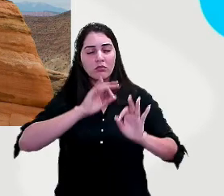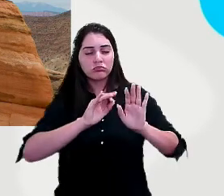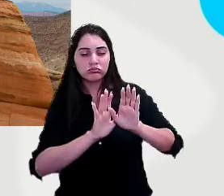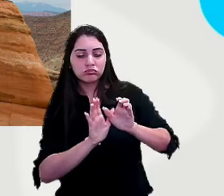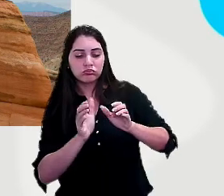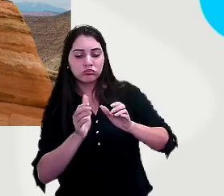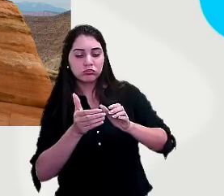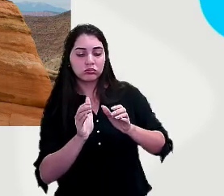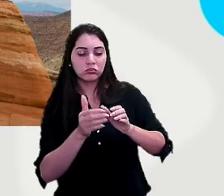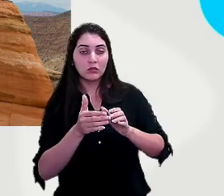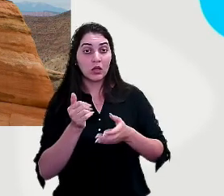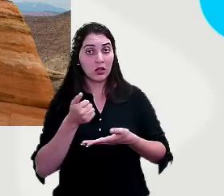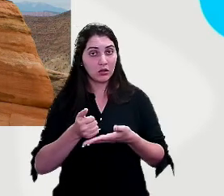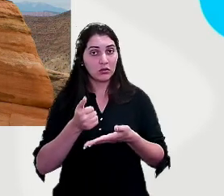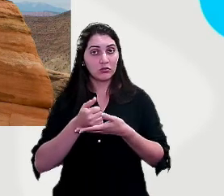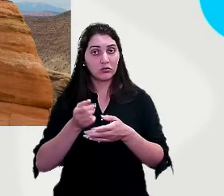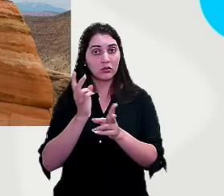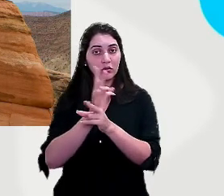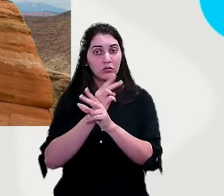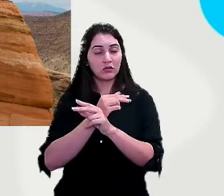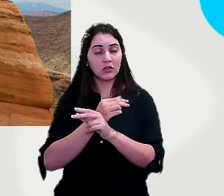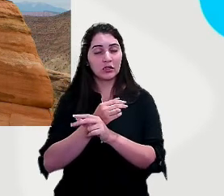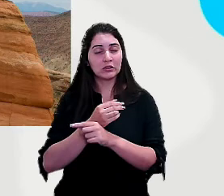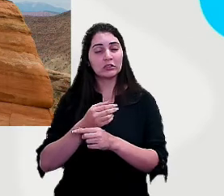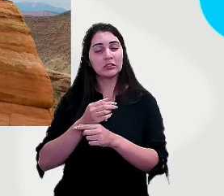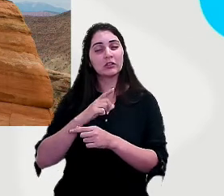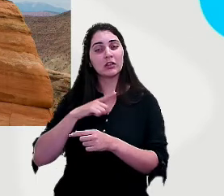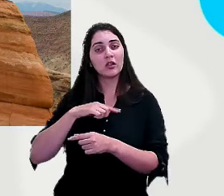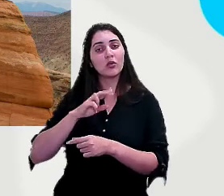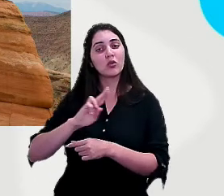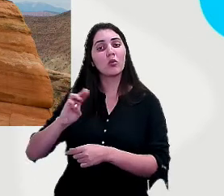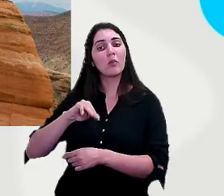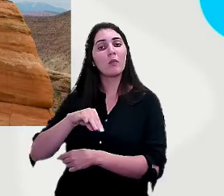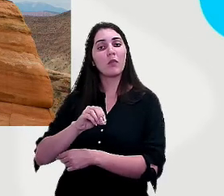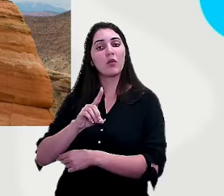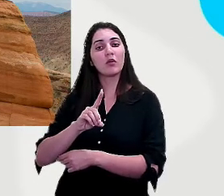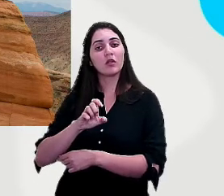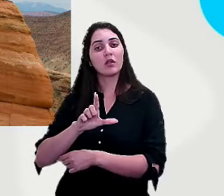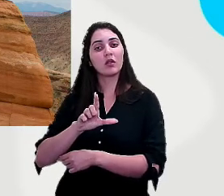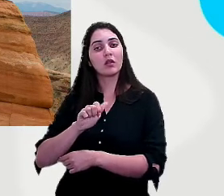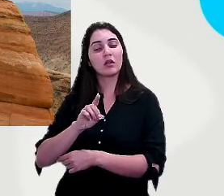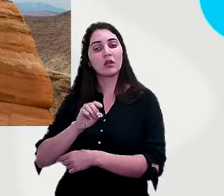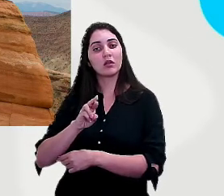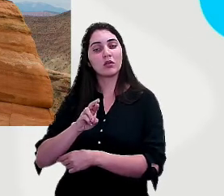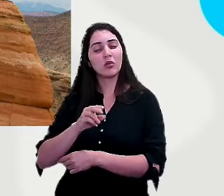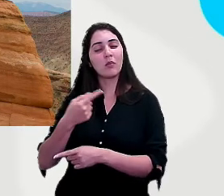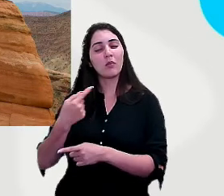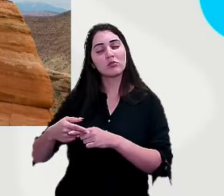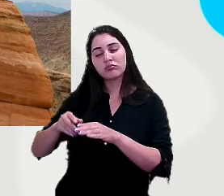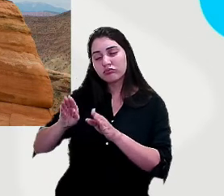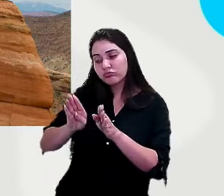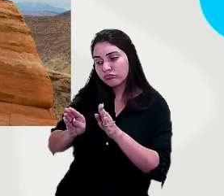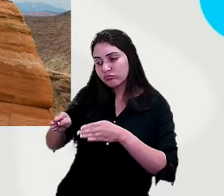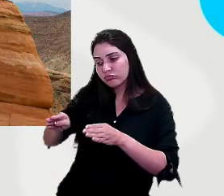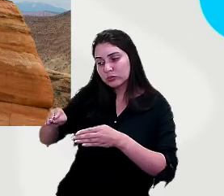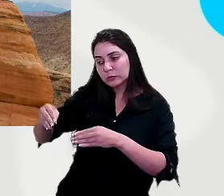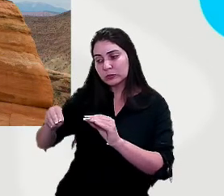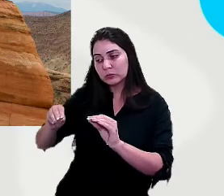a contribuição do vento, por isso que a gente chama de modeladores, né, porque eles vão modelando, né,